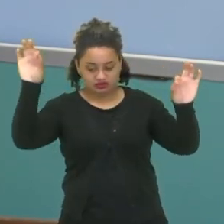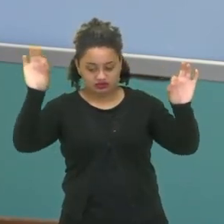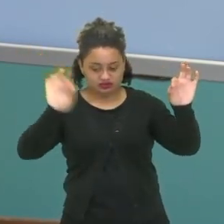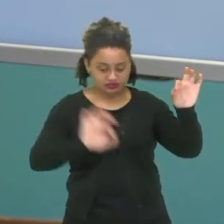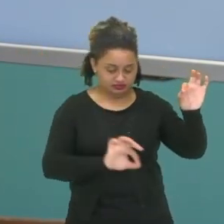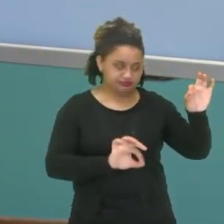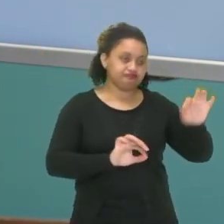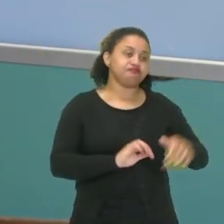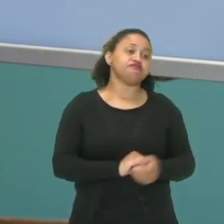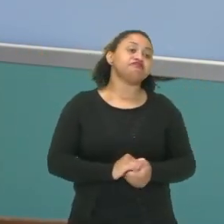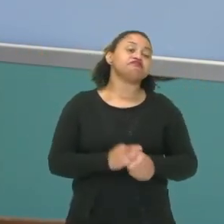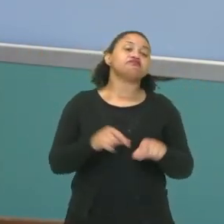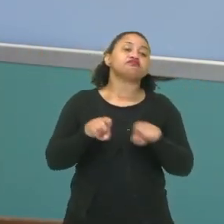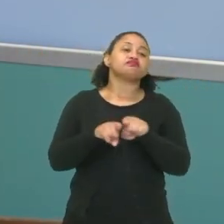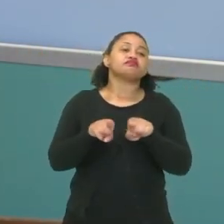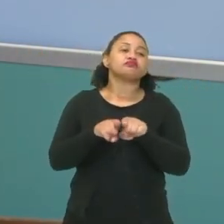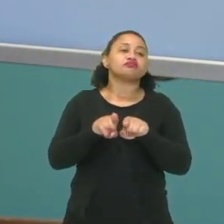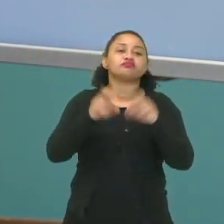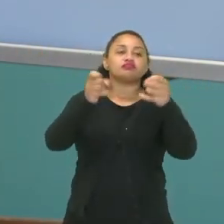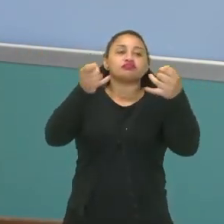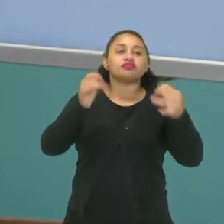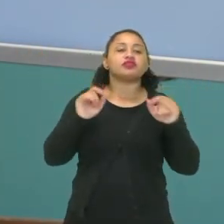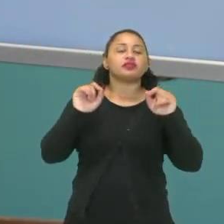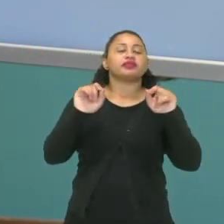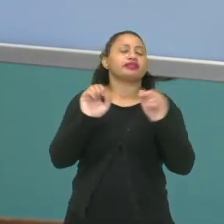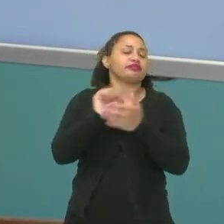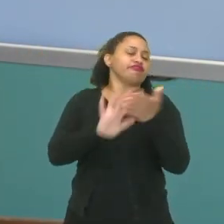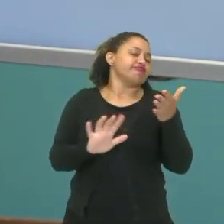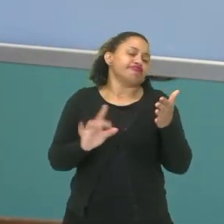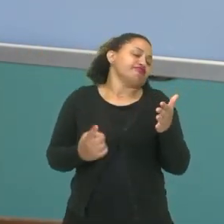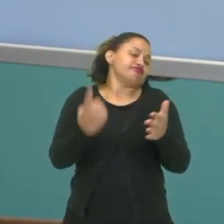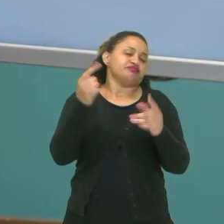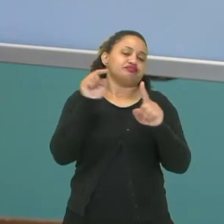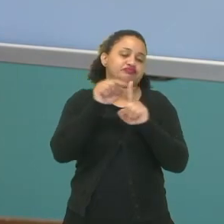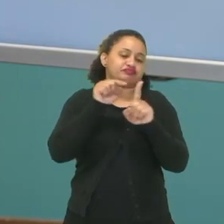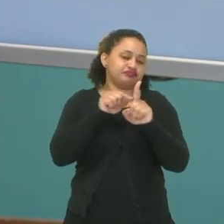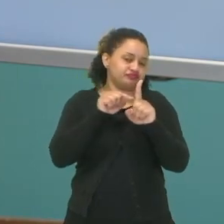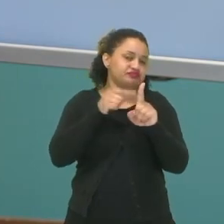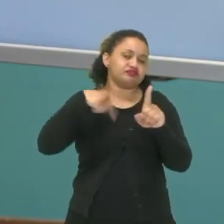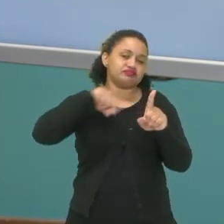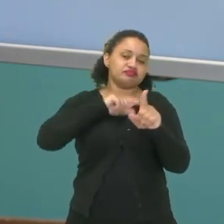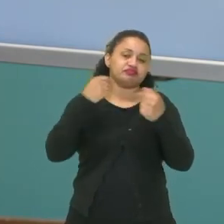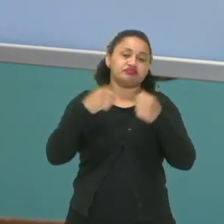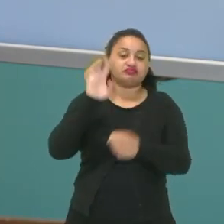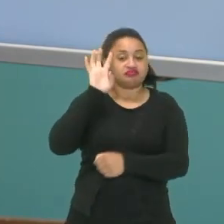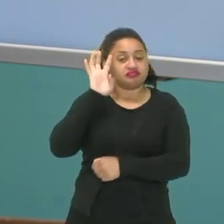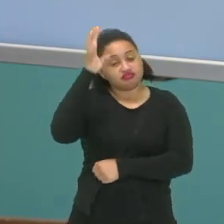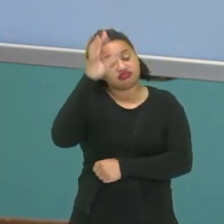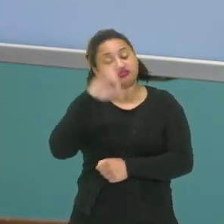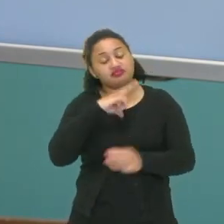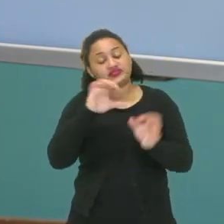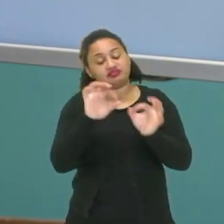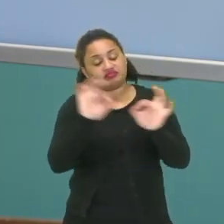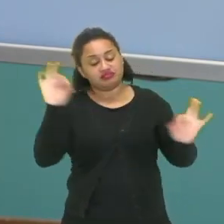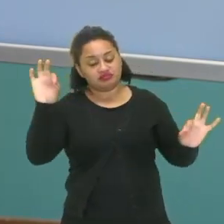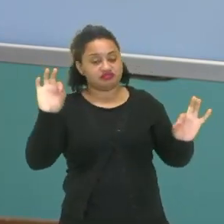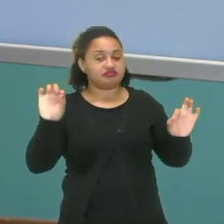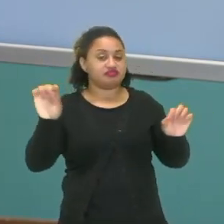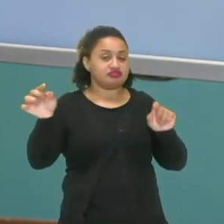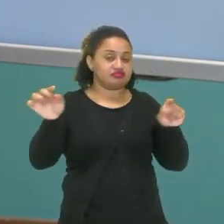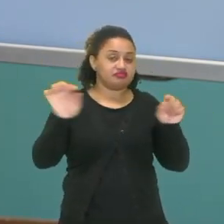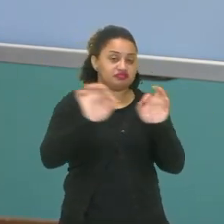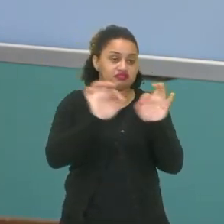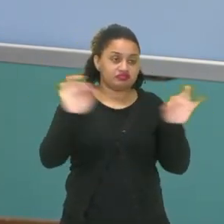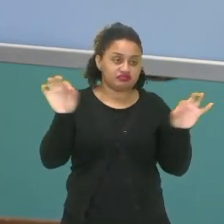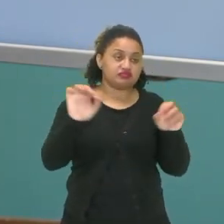que eu estava comentando com vocês é que esse problema é apenas um dos problemas que a gente vai resolver envolvendo distância entre dois pontos. Então, nós